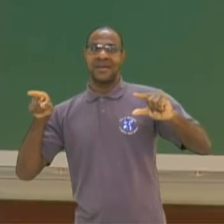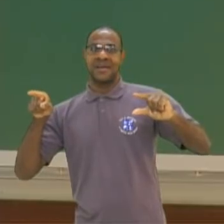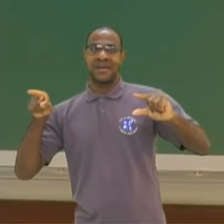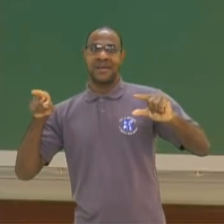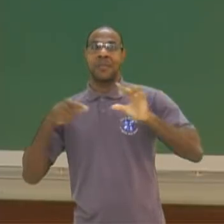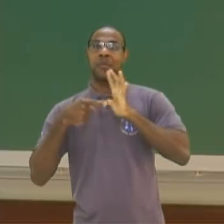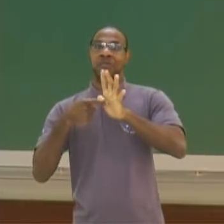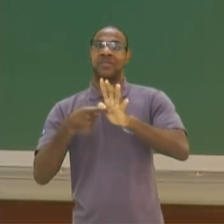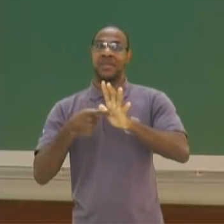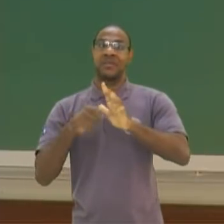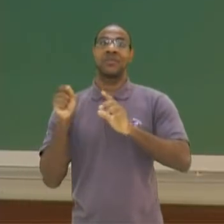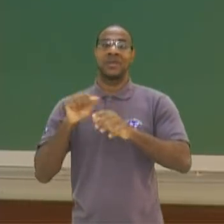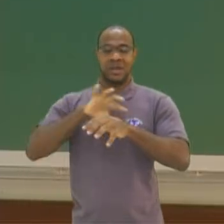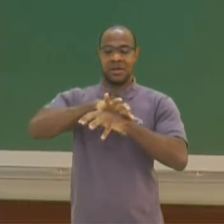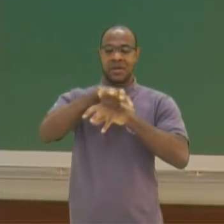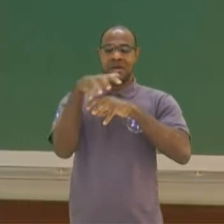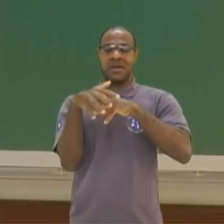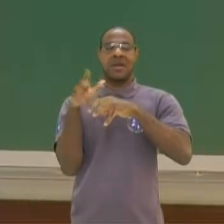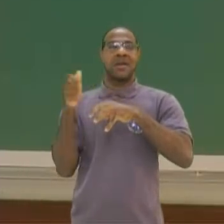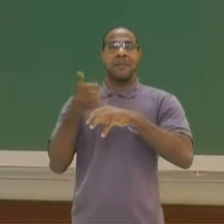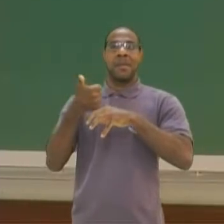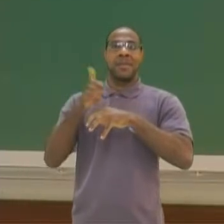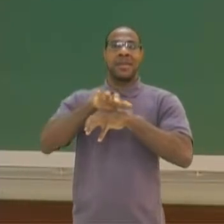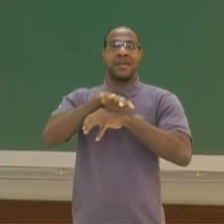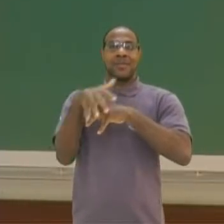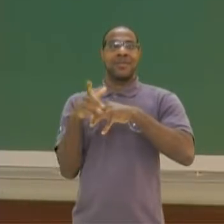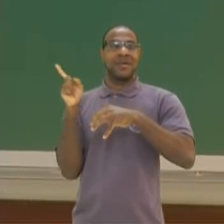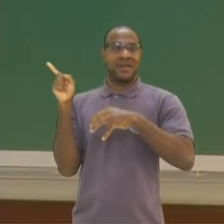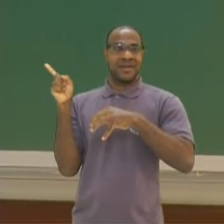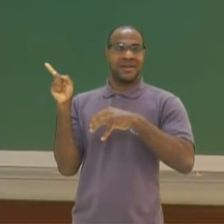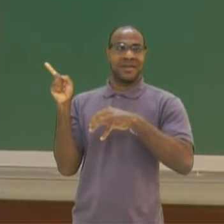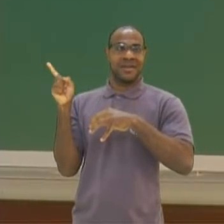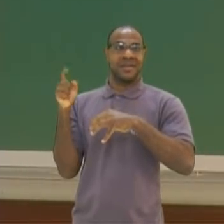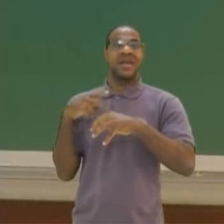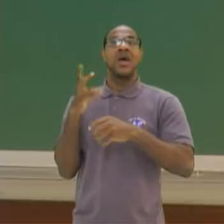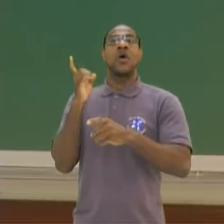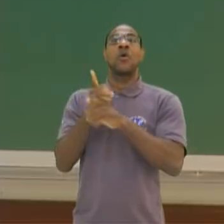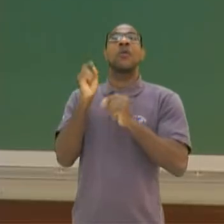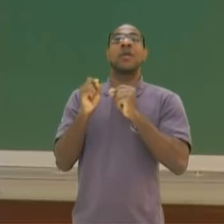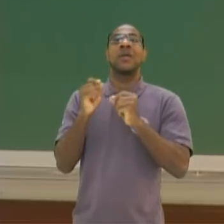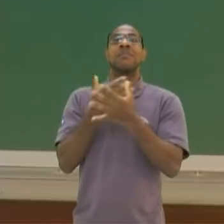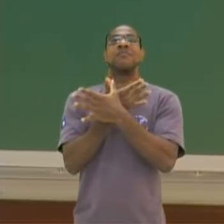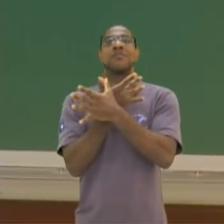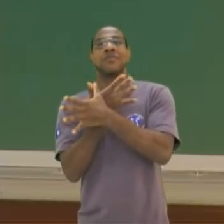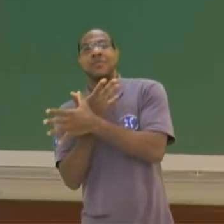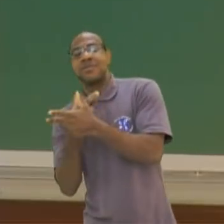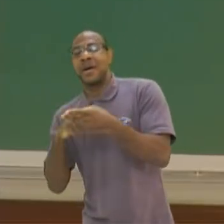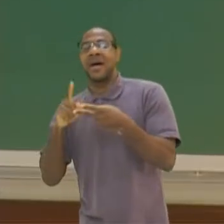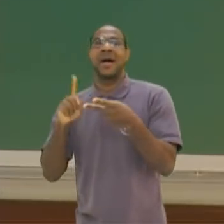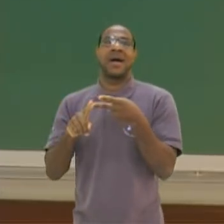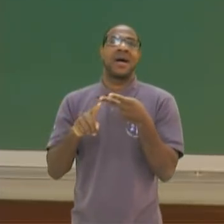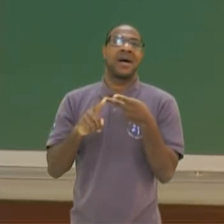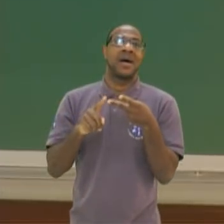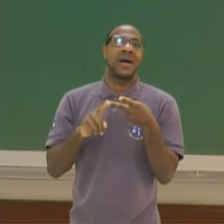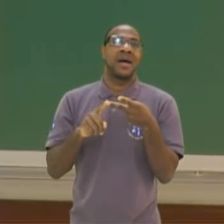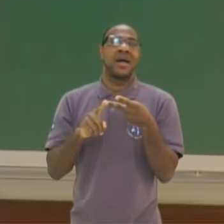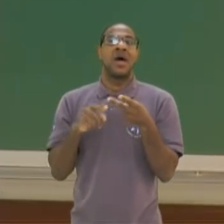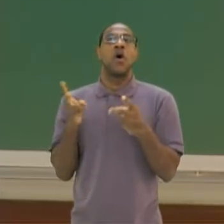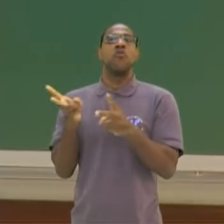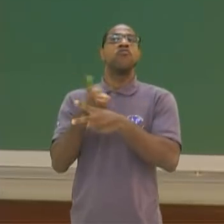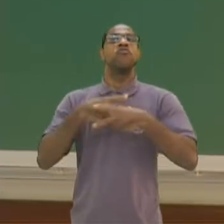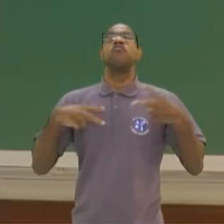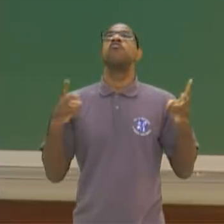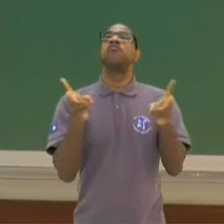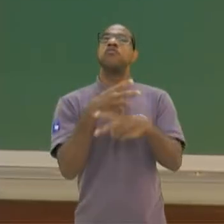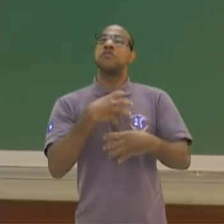troposfera. Então é onde nós encontramos os pássaros, aonde tem o vento que a